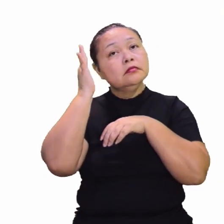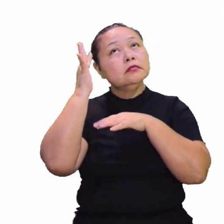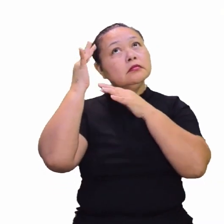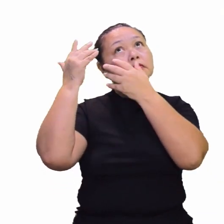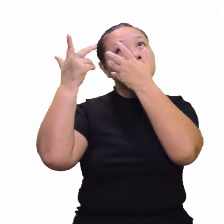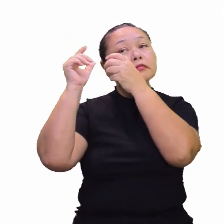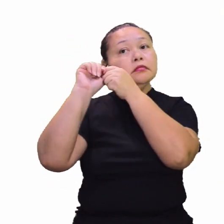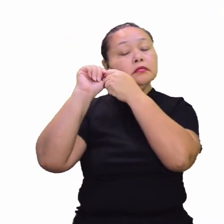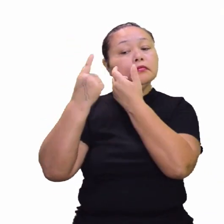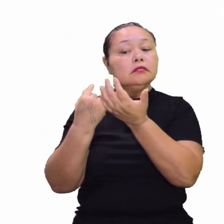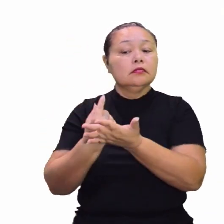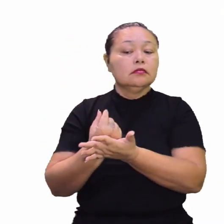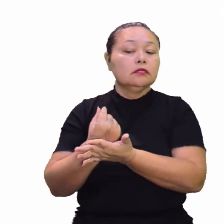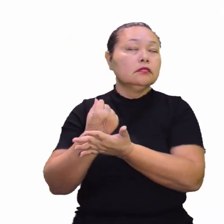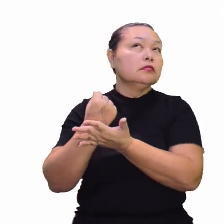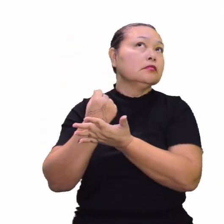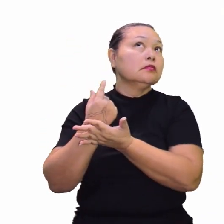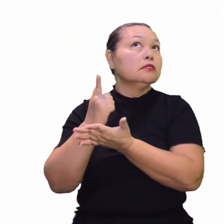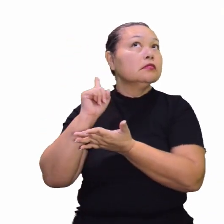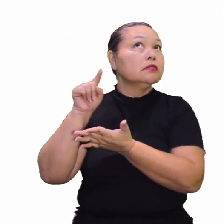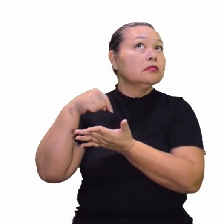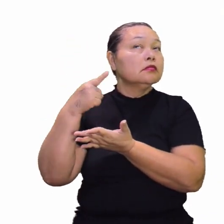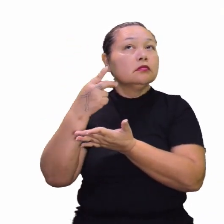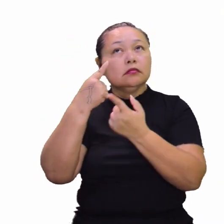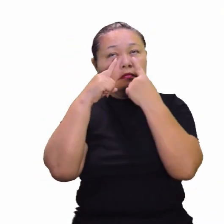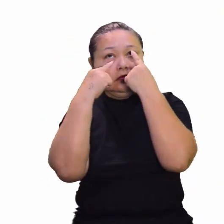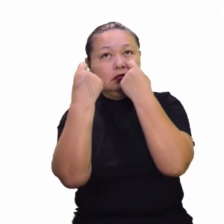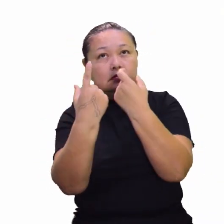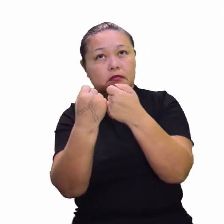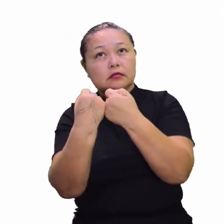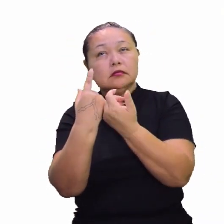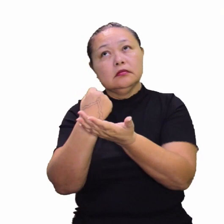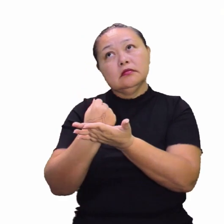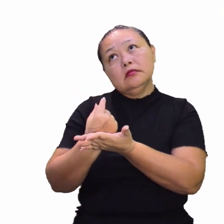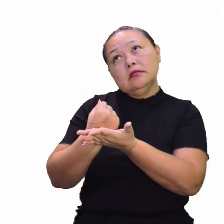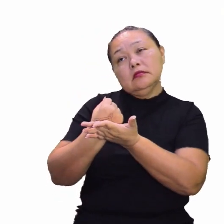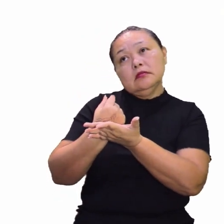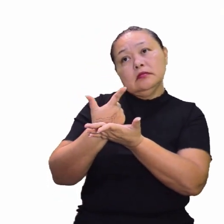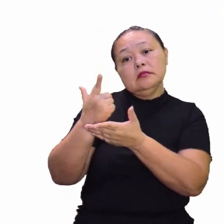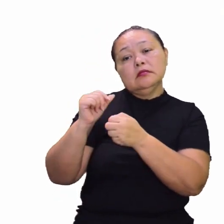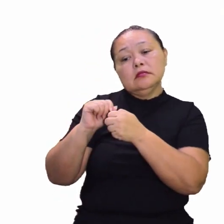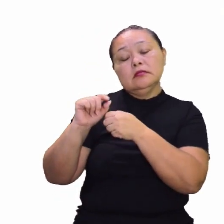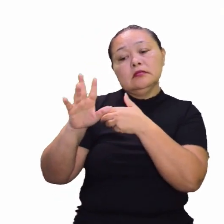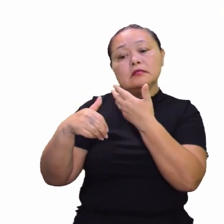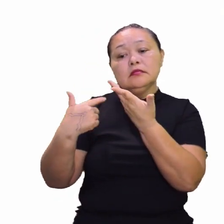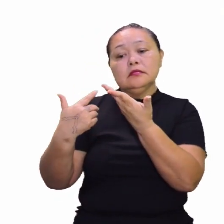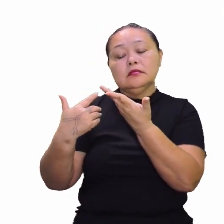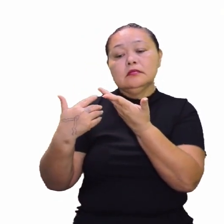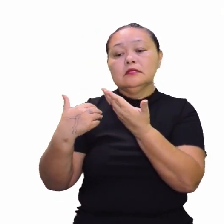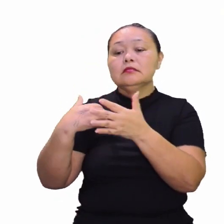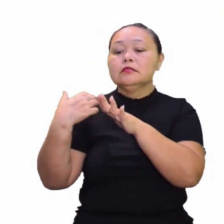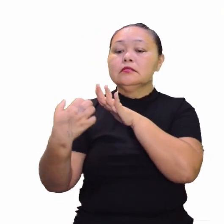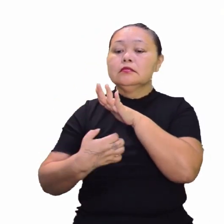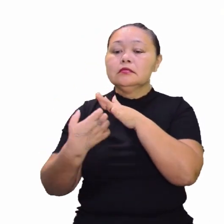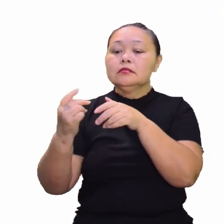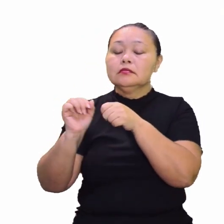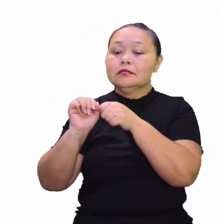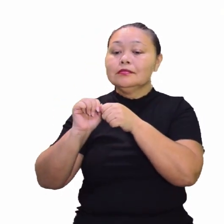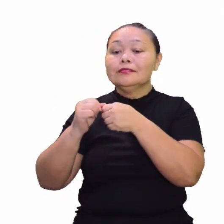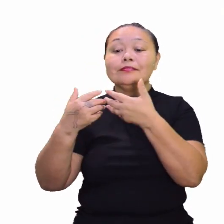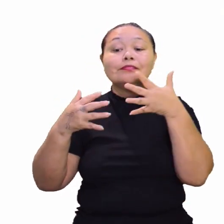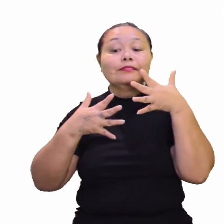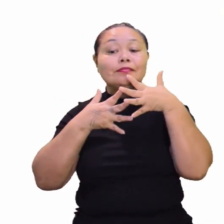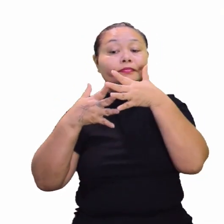reflexões capitalistas. Exatamente. Será se há interesse desse capitalismo de multinacionais que os caminhões não